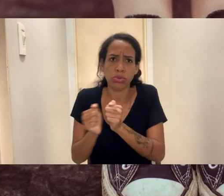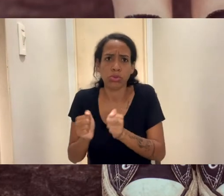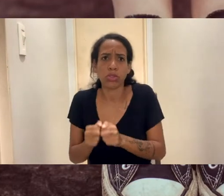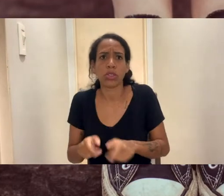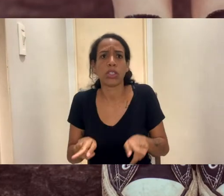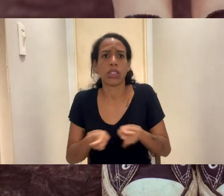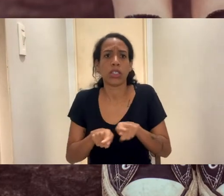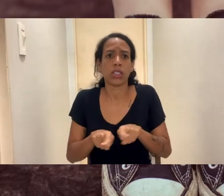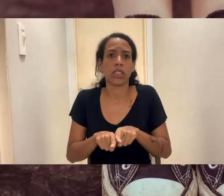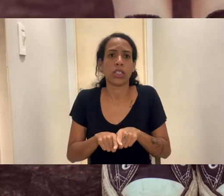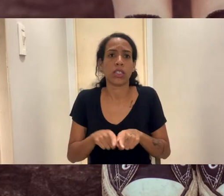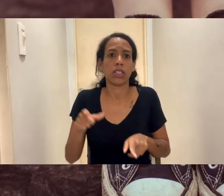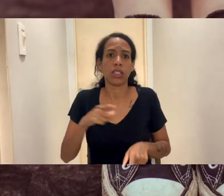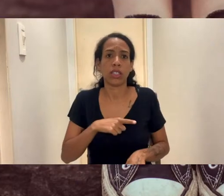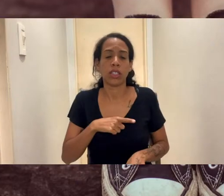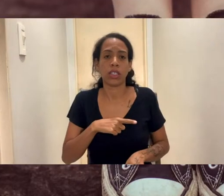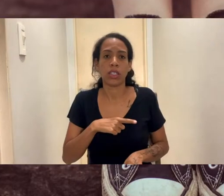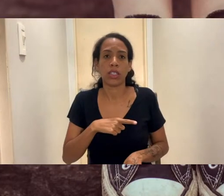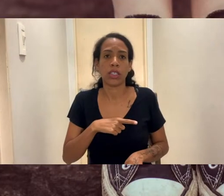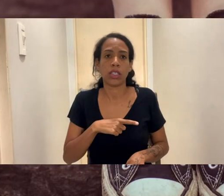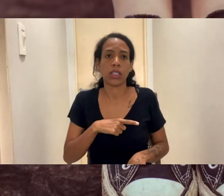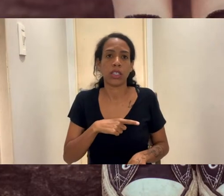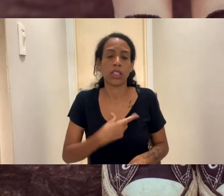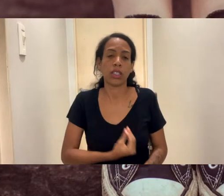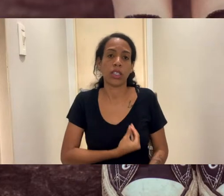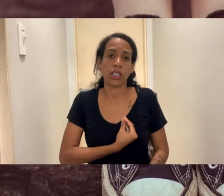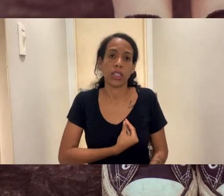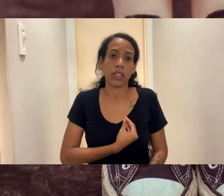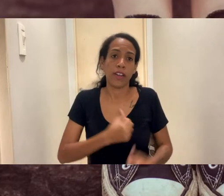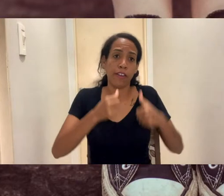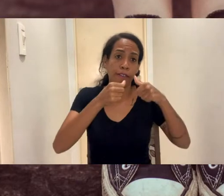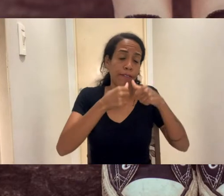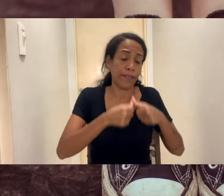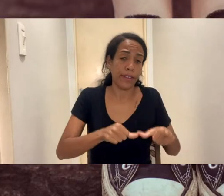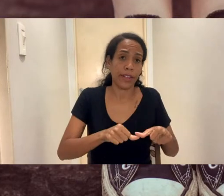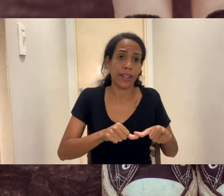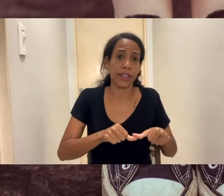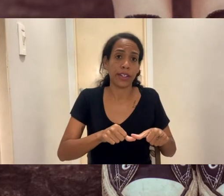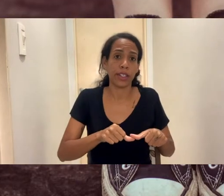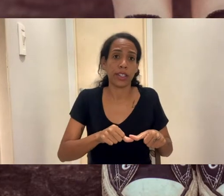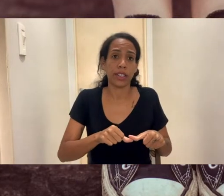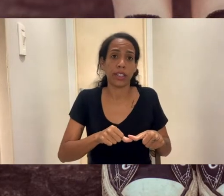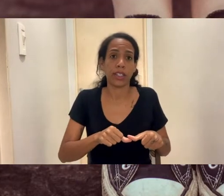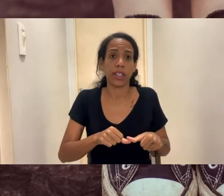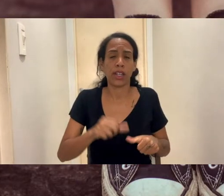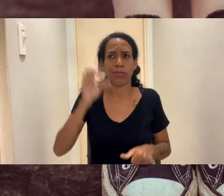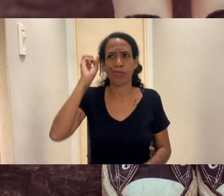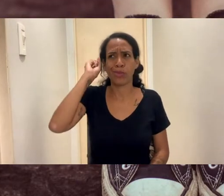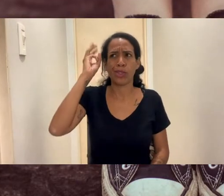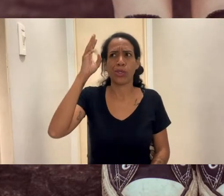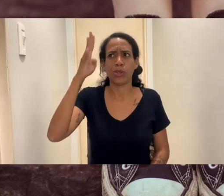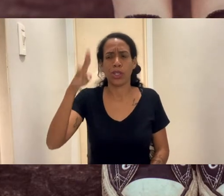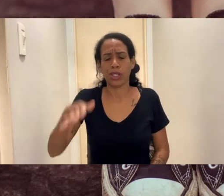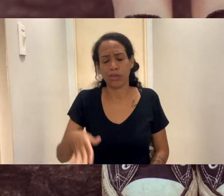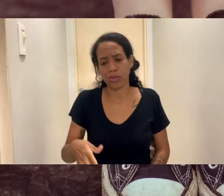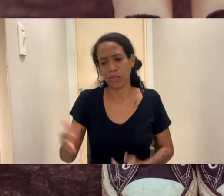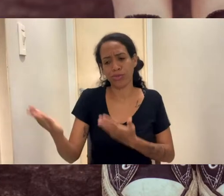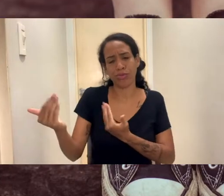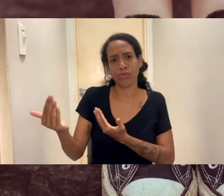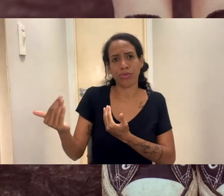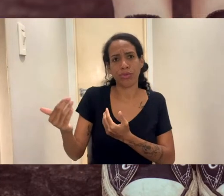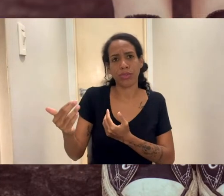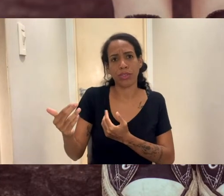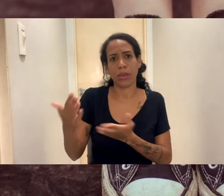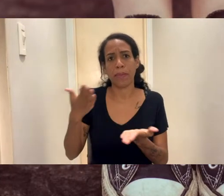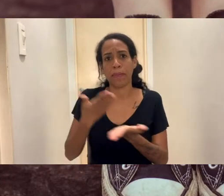socioeducativos. São os agentes socioeducativos, né, que ficam ali no momento da madrugada, quando o adolescente muitas vezes passa